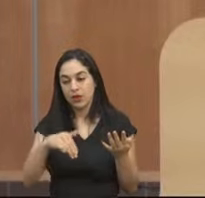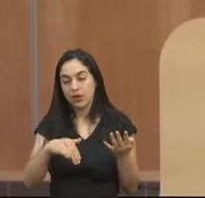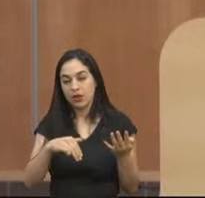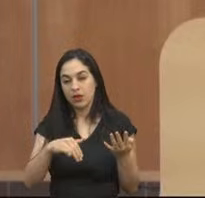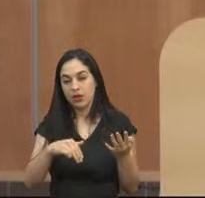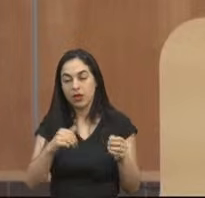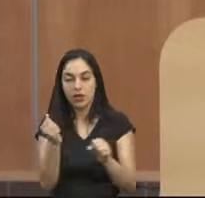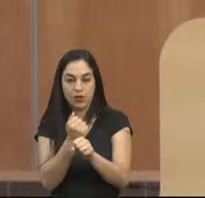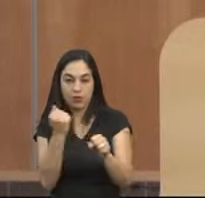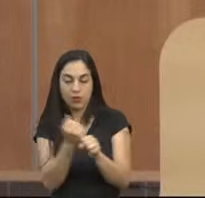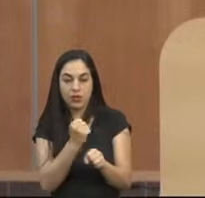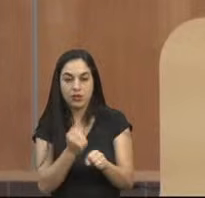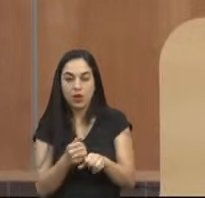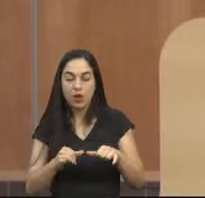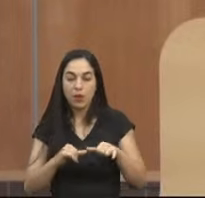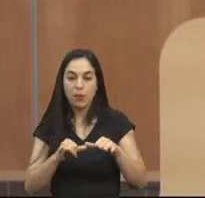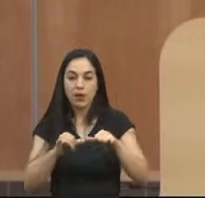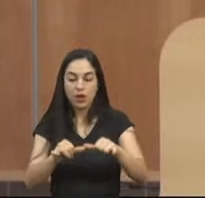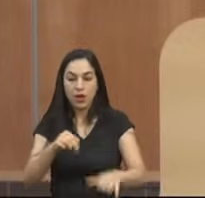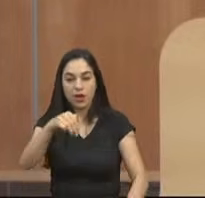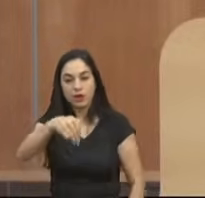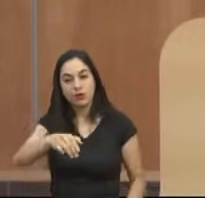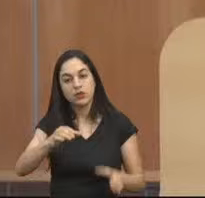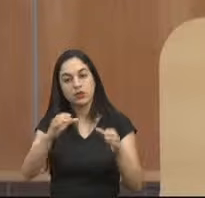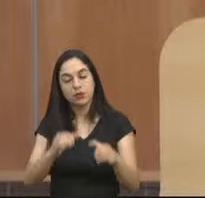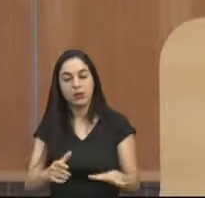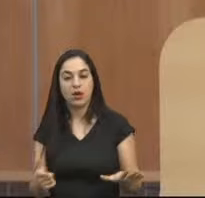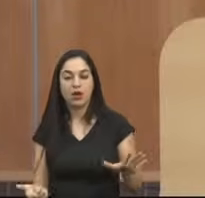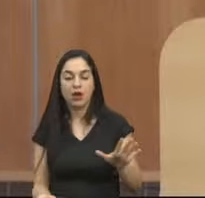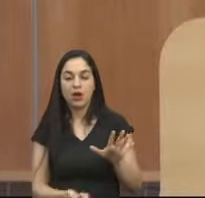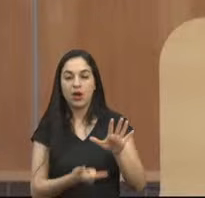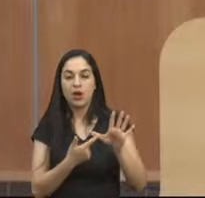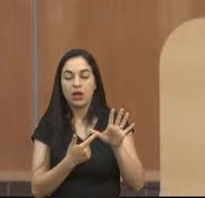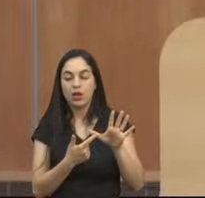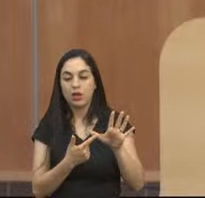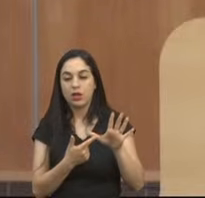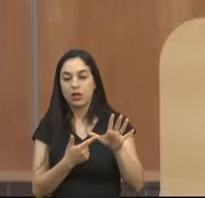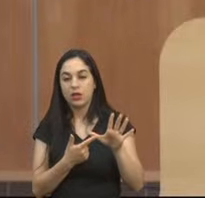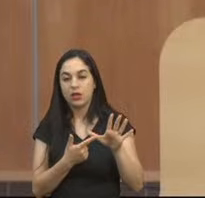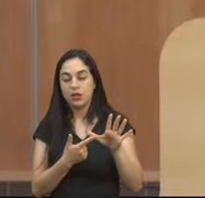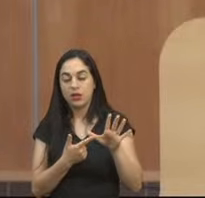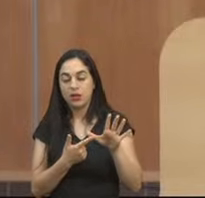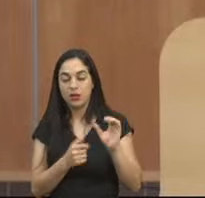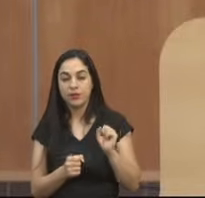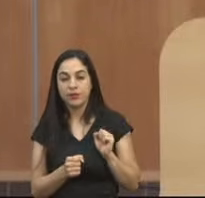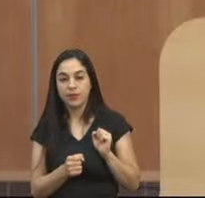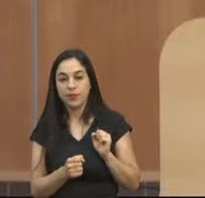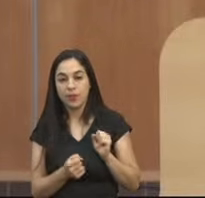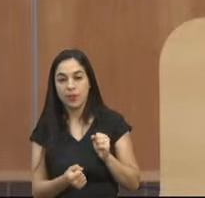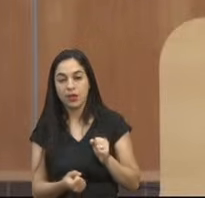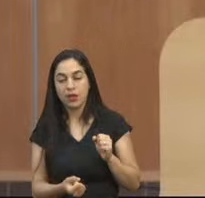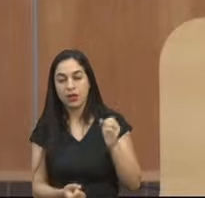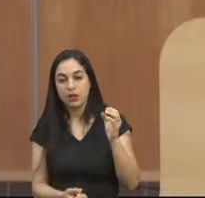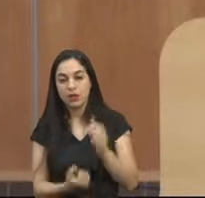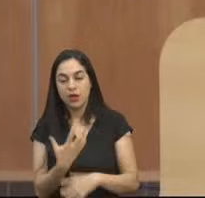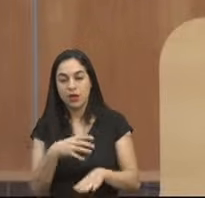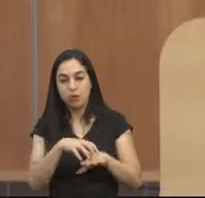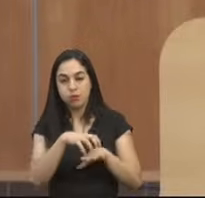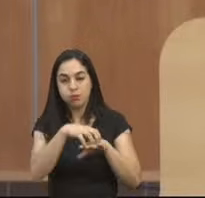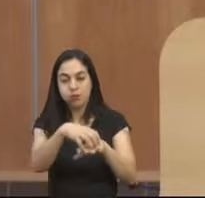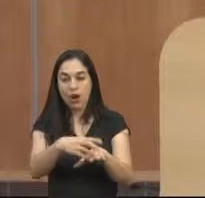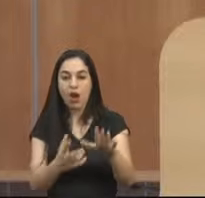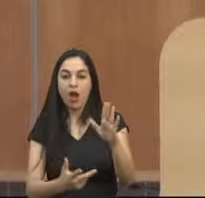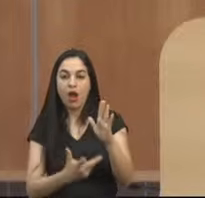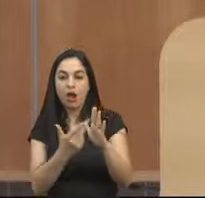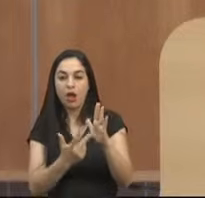modernização e reforma do mercado municipal. A quinta, implementação de unidade móvel de castração.